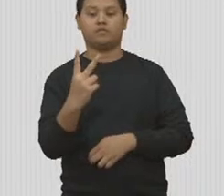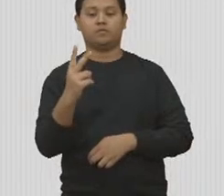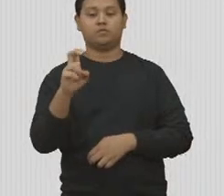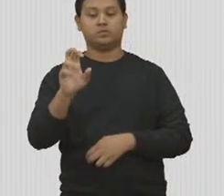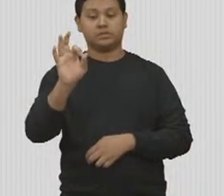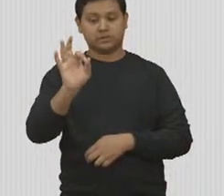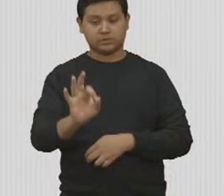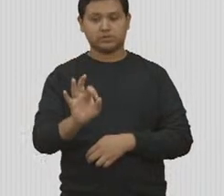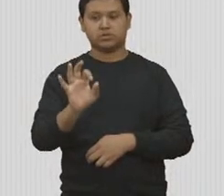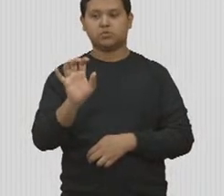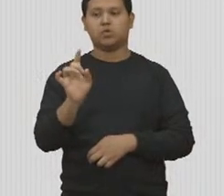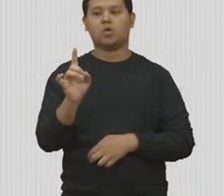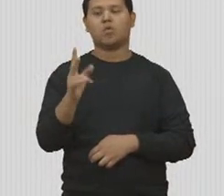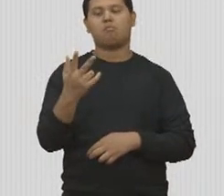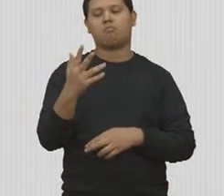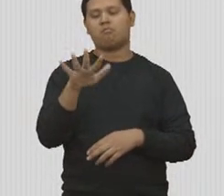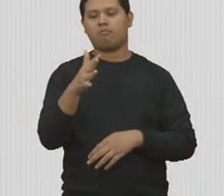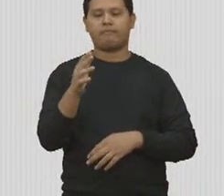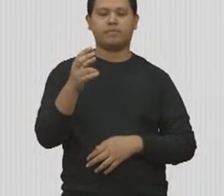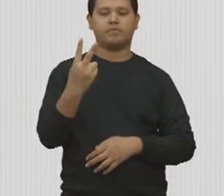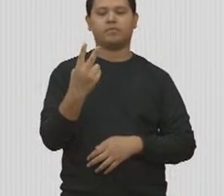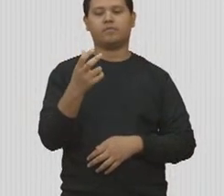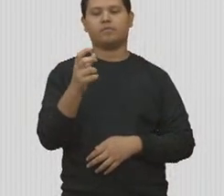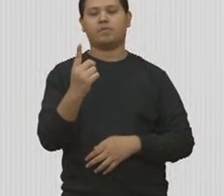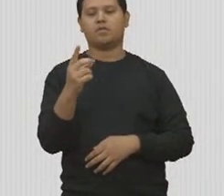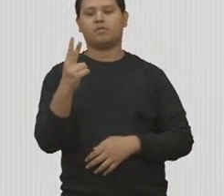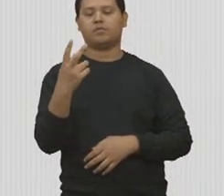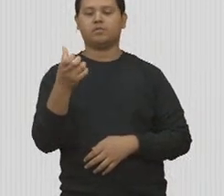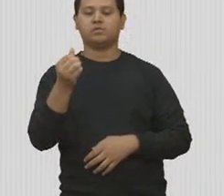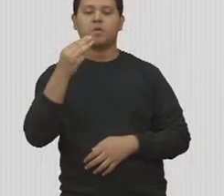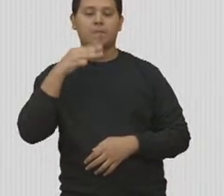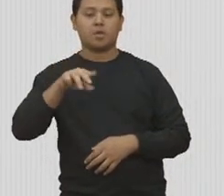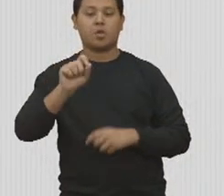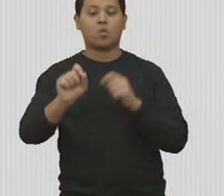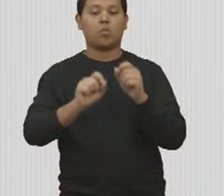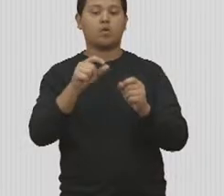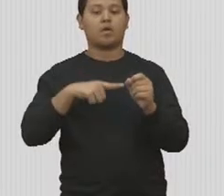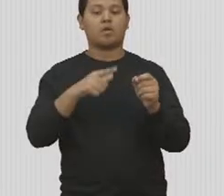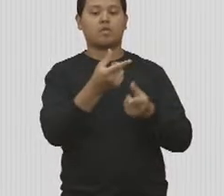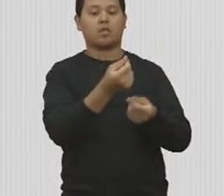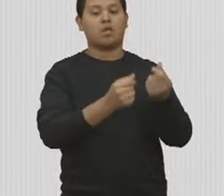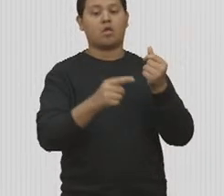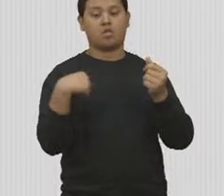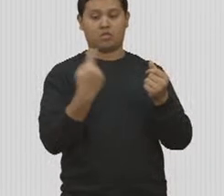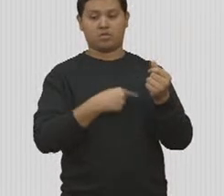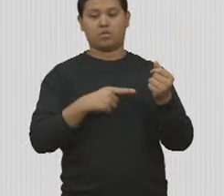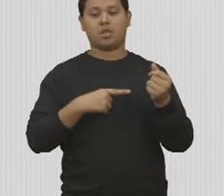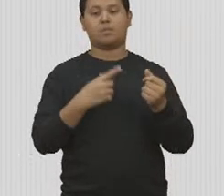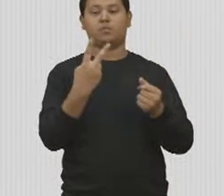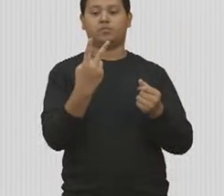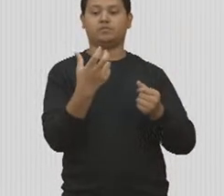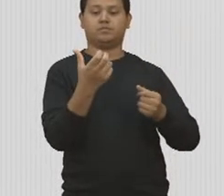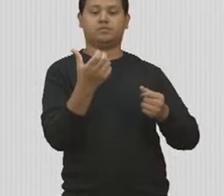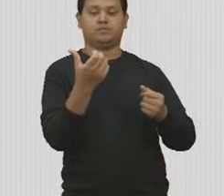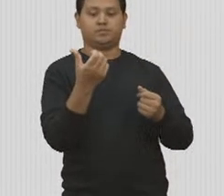seria 226 milhões. E previsto nesse orçamento temos 229 milhões, que